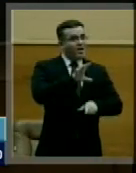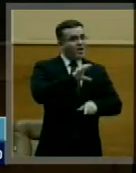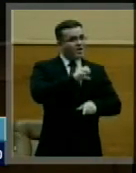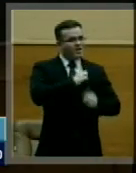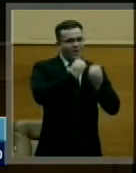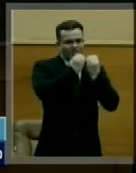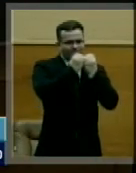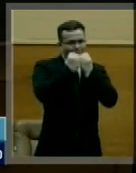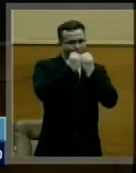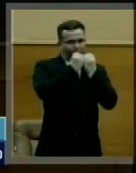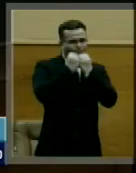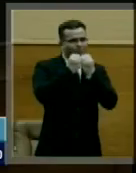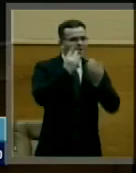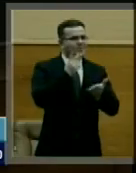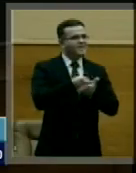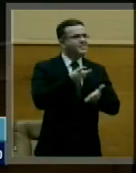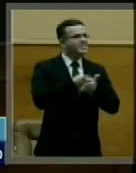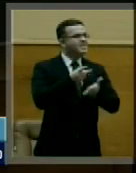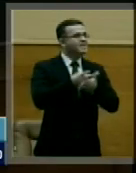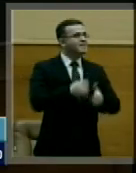gaita.